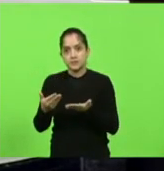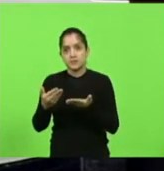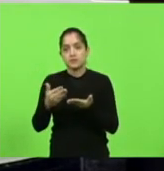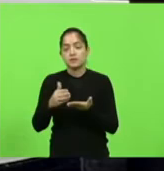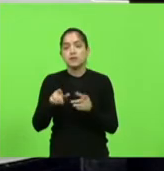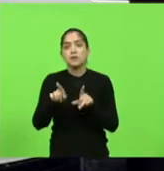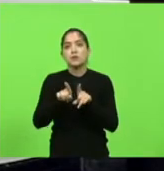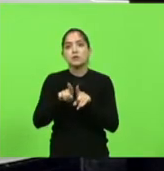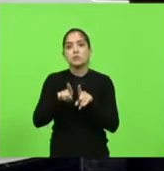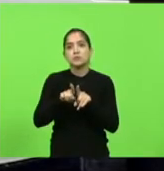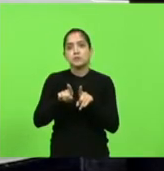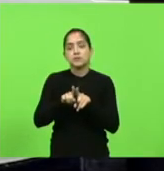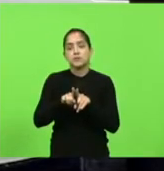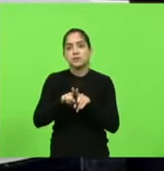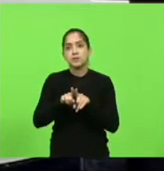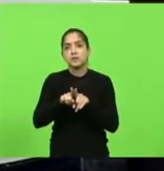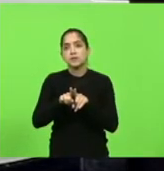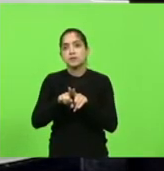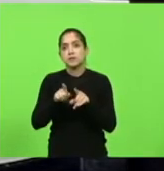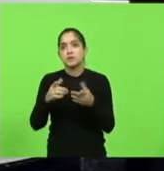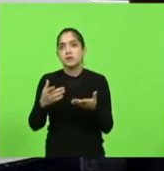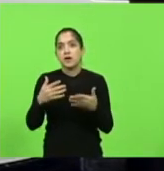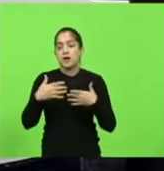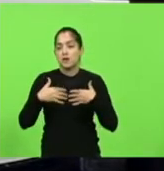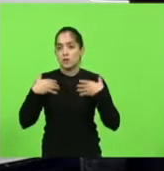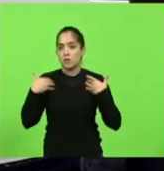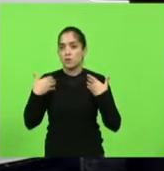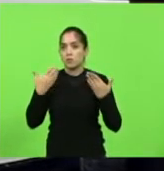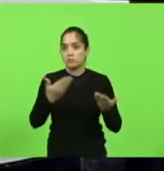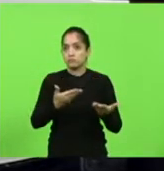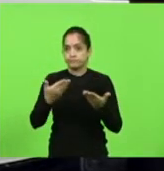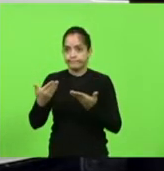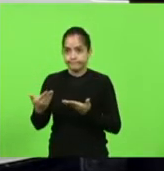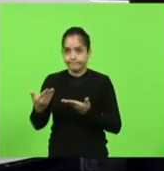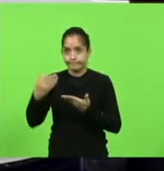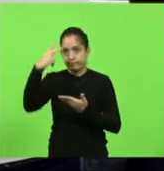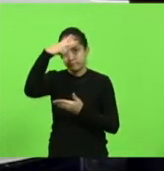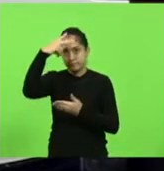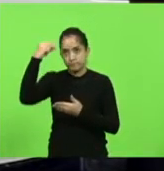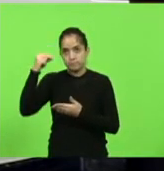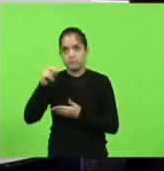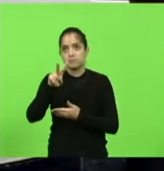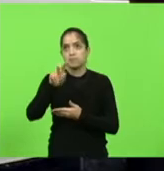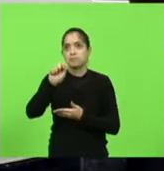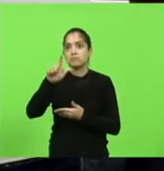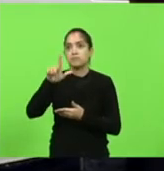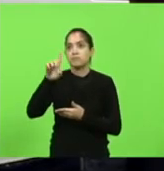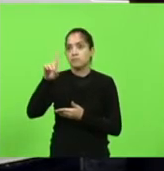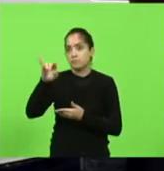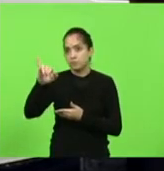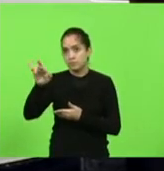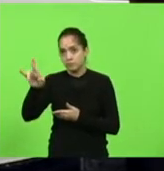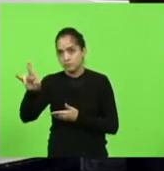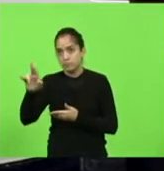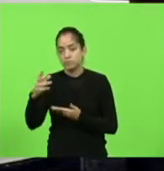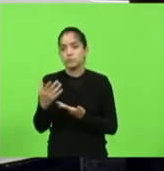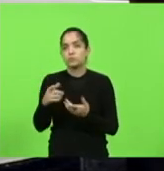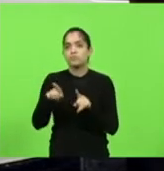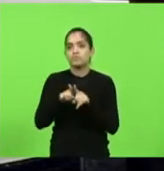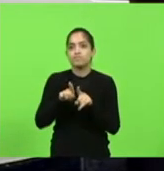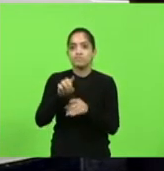também tive a honra de receber o prefeito Valdir Cardoso, nosso prefeito lá de Timbó